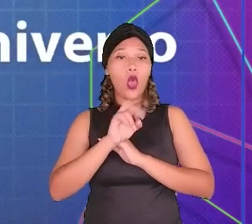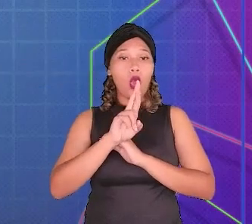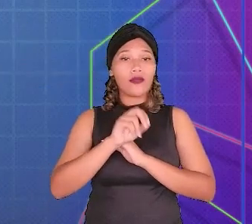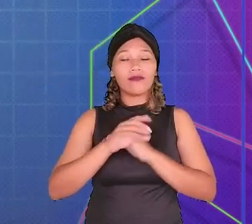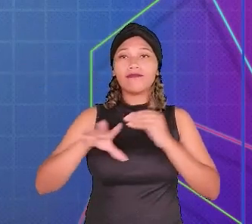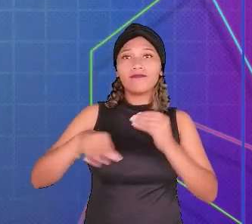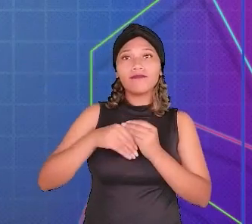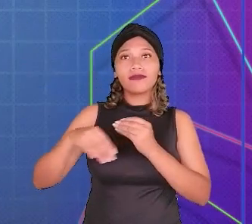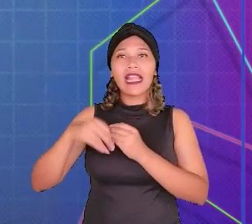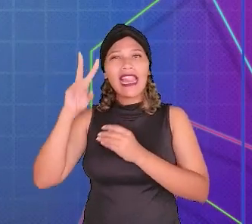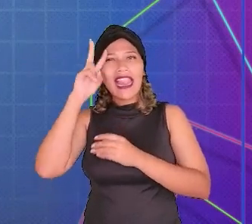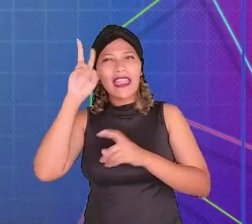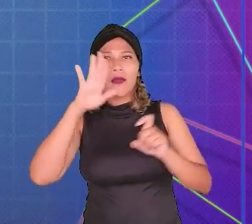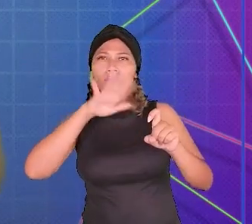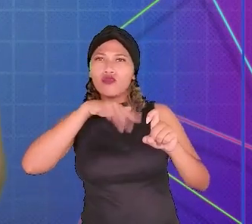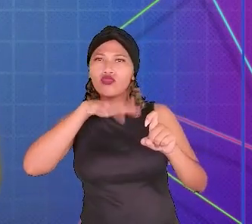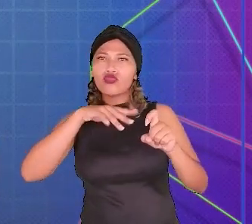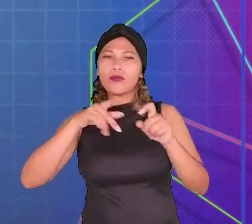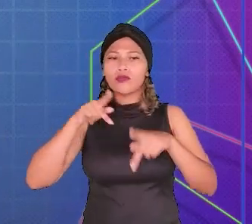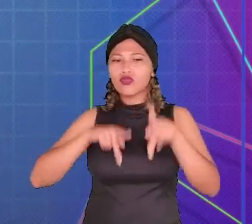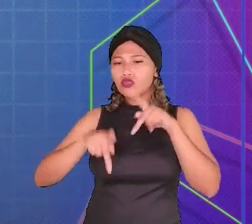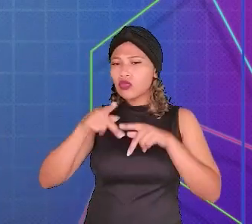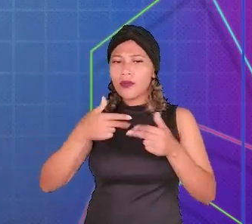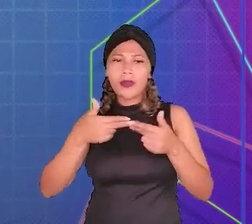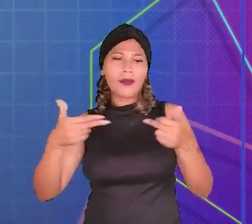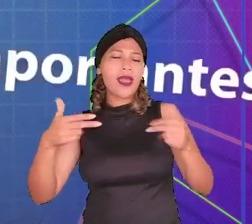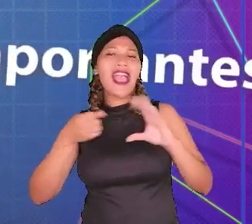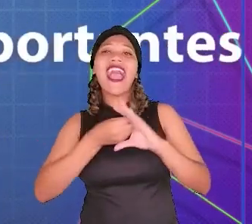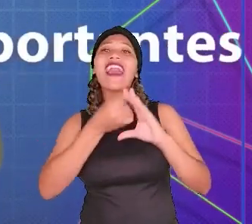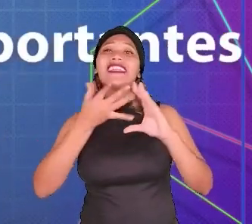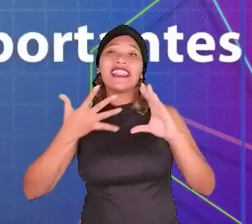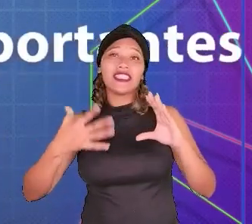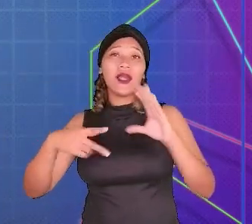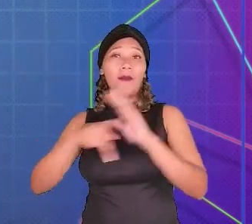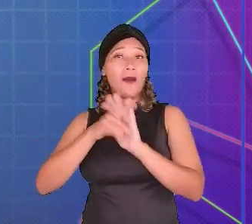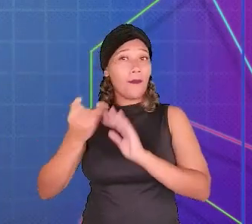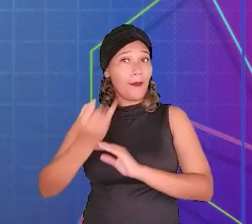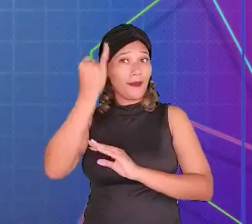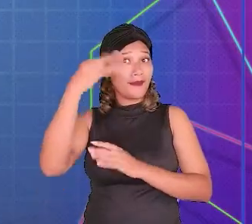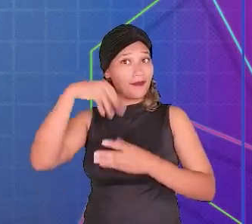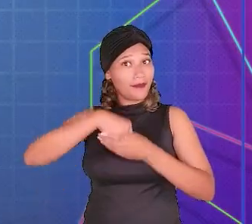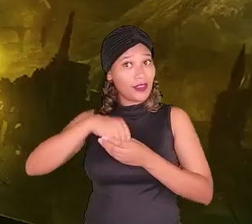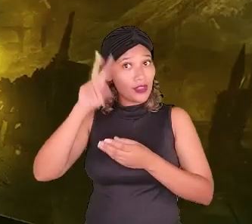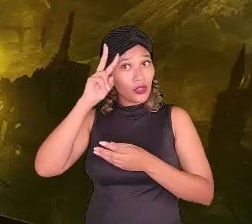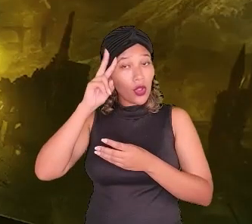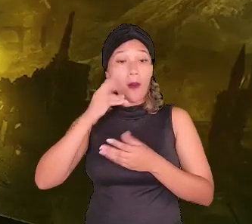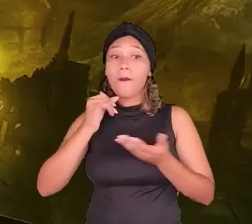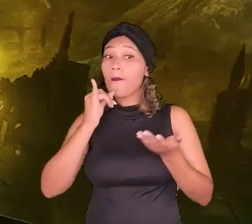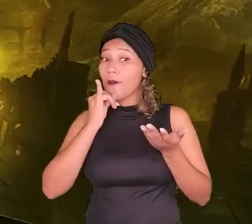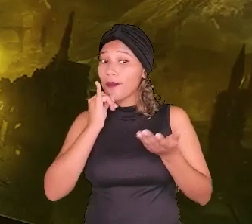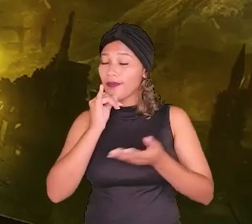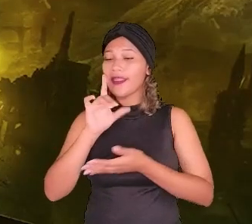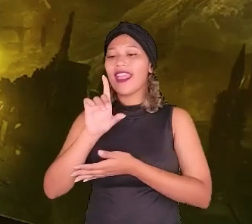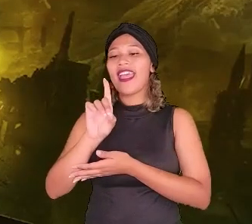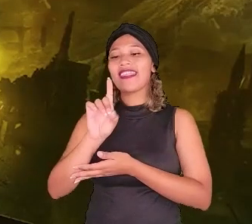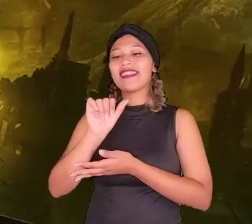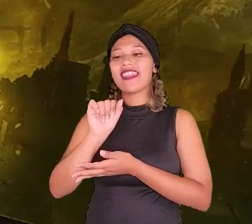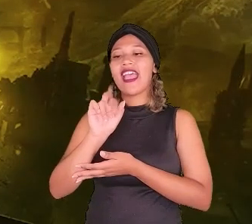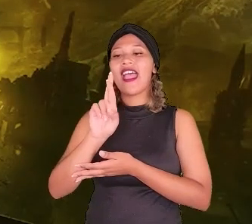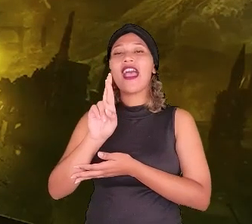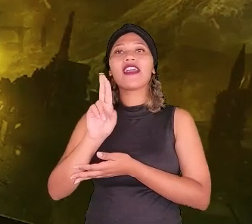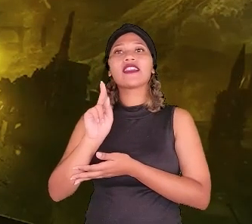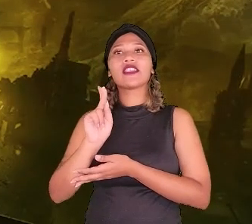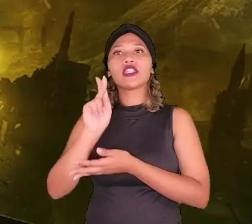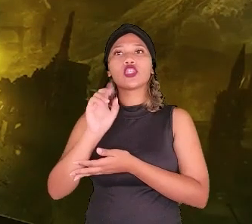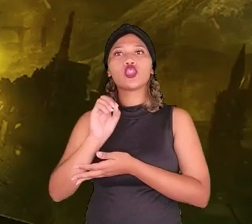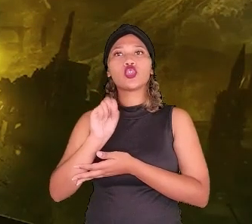universo ficcional, lendas, línguas, populações e outras características importantes. Em Dark Souls, por exemplo, o